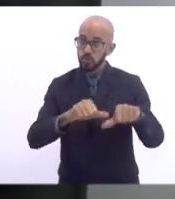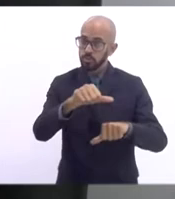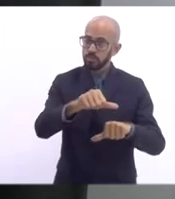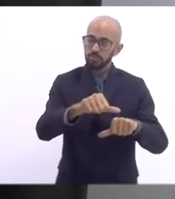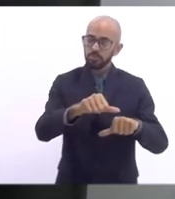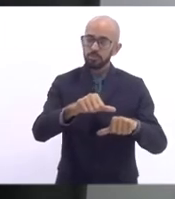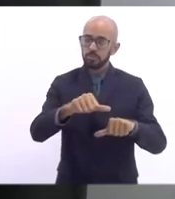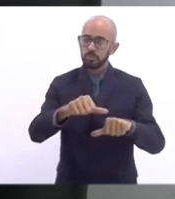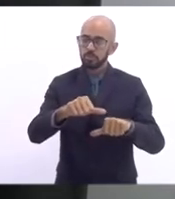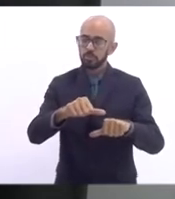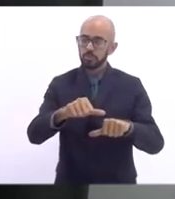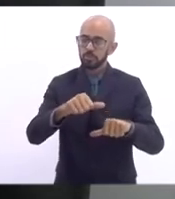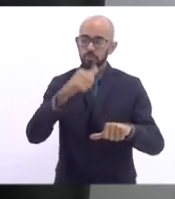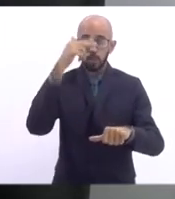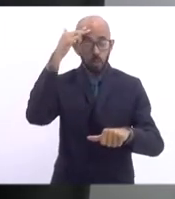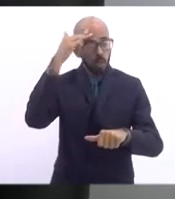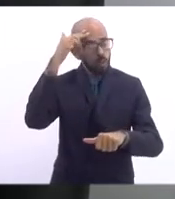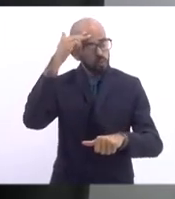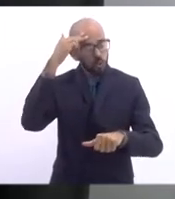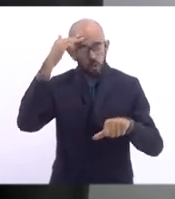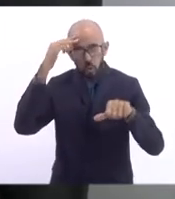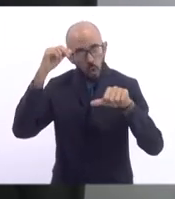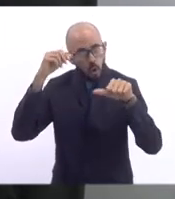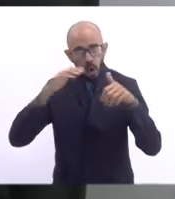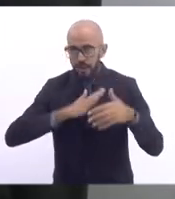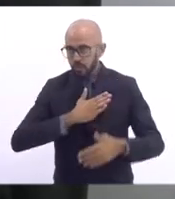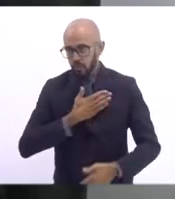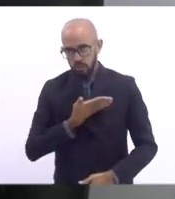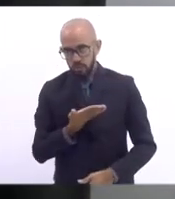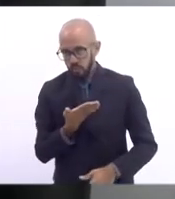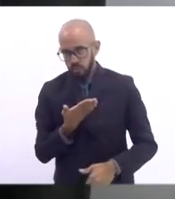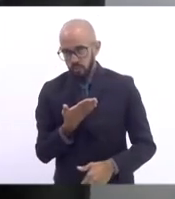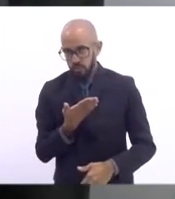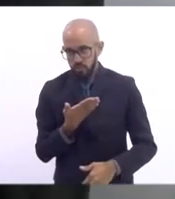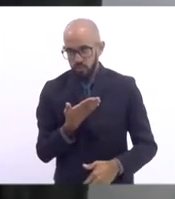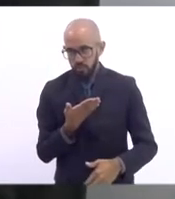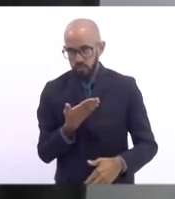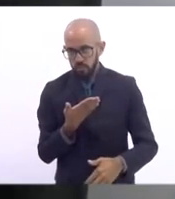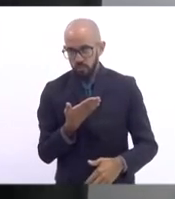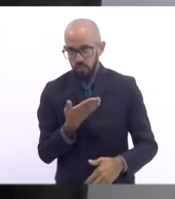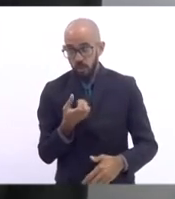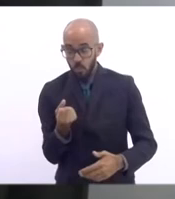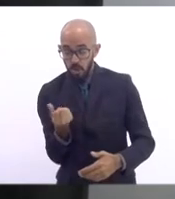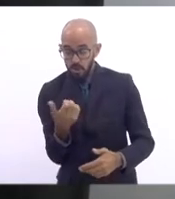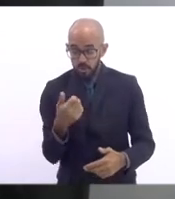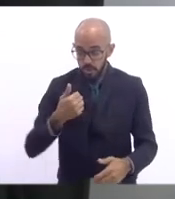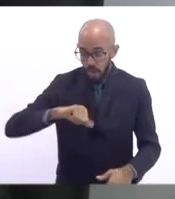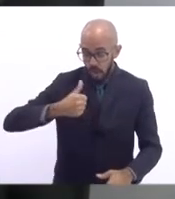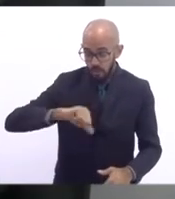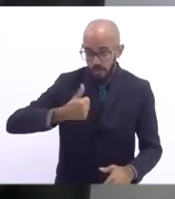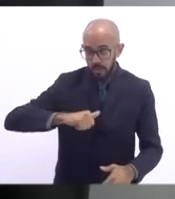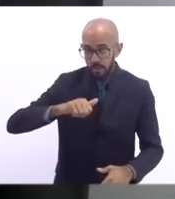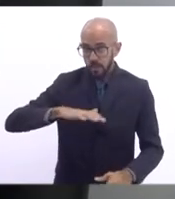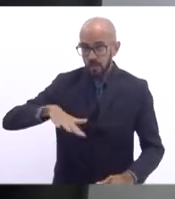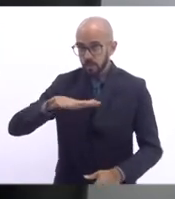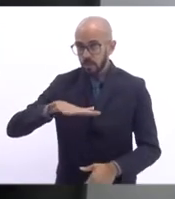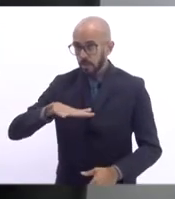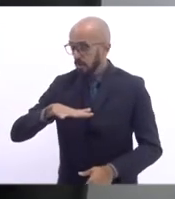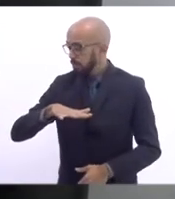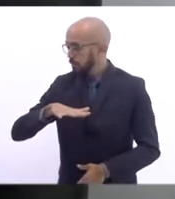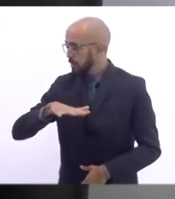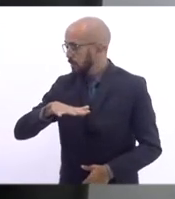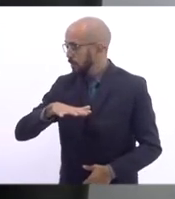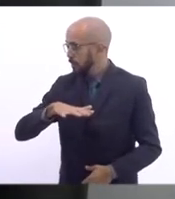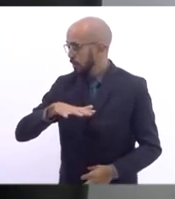grande pesadelo então a gente quando analisa o Geraldo as contas públicas a